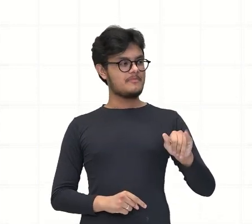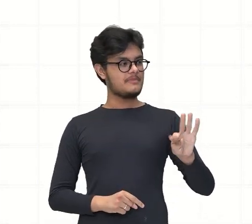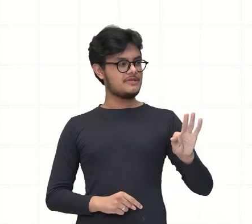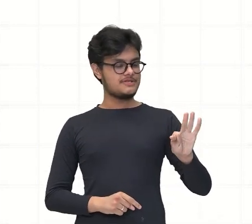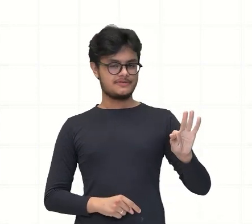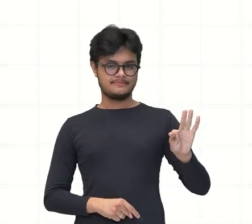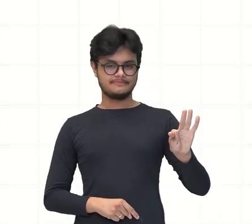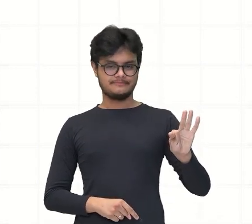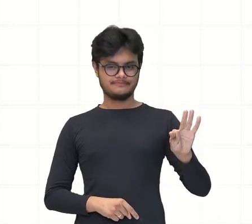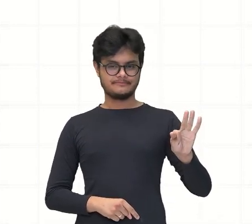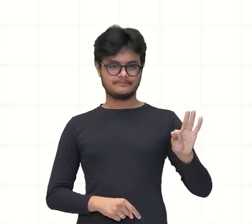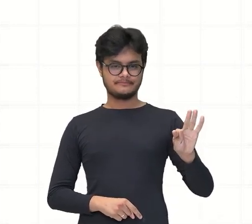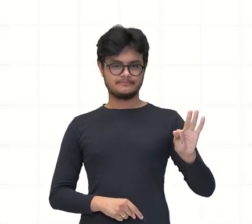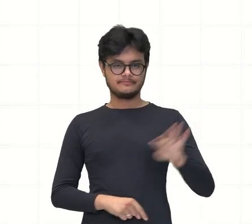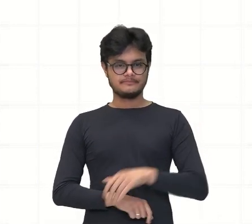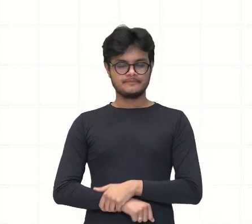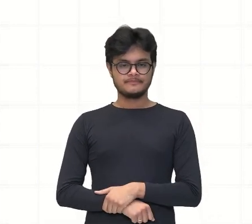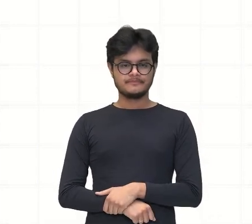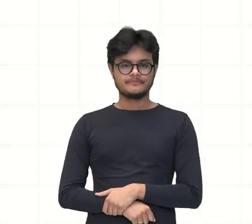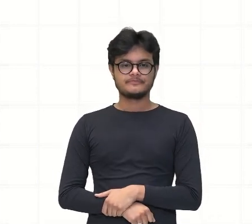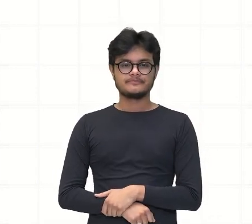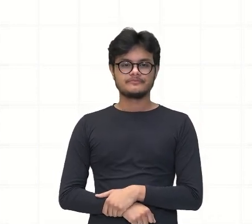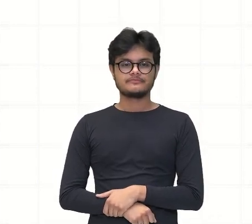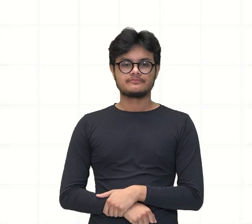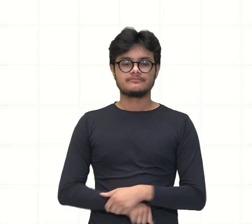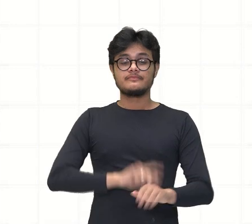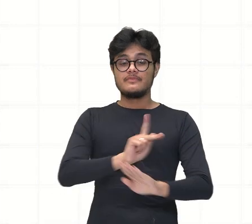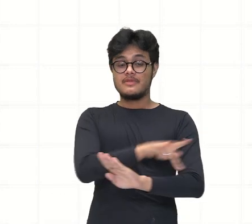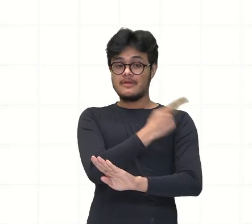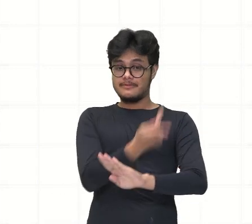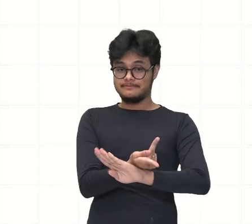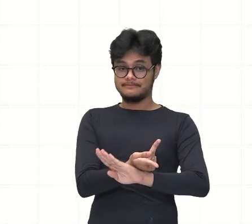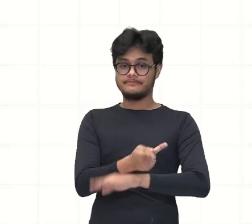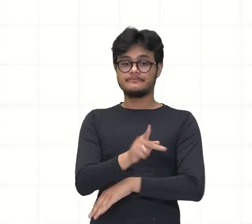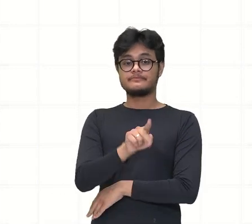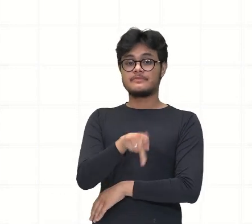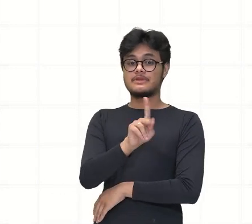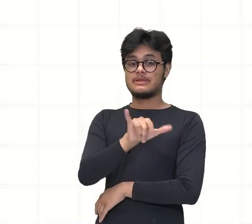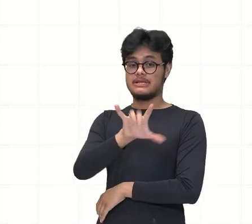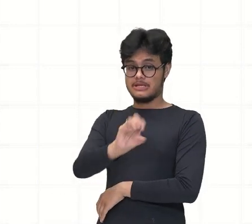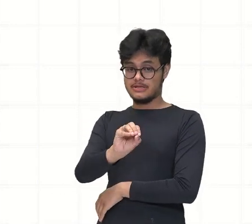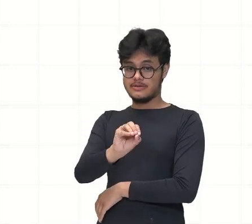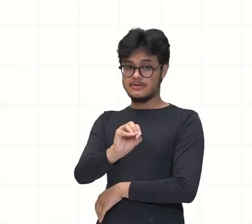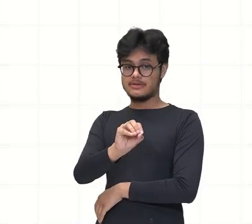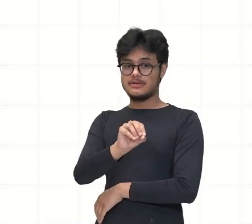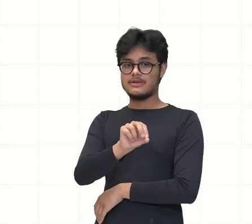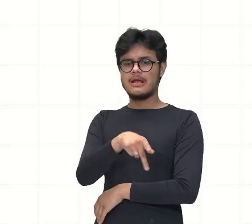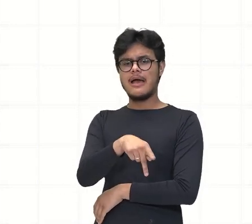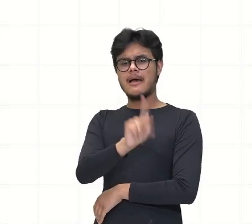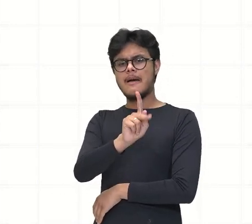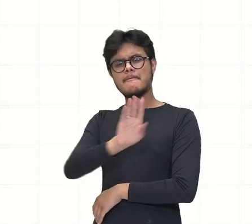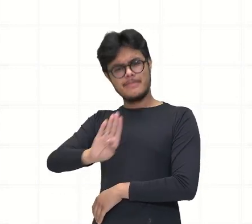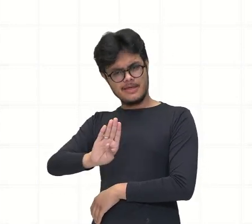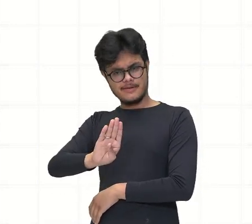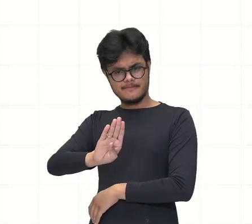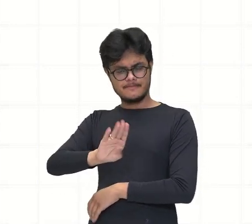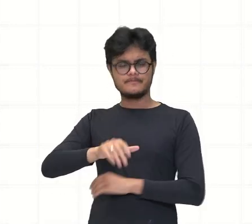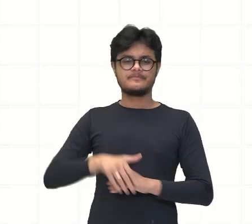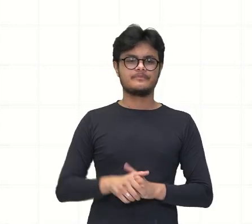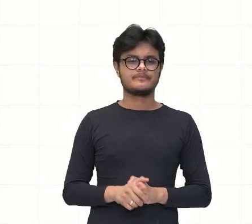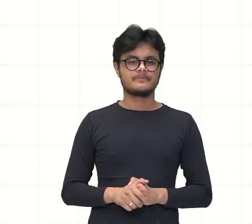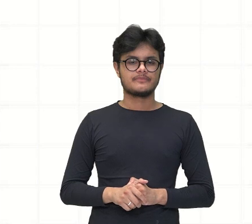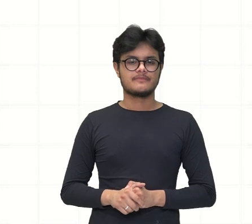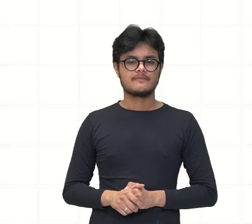o byte é 8 vezes maior. Depois nós tivemos o kilobyte, que é 1024 vezes maior do que